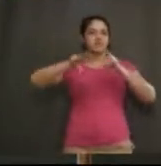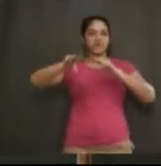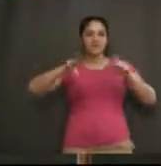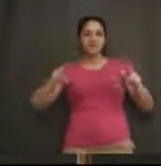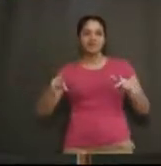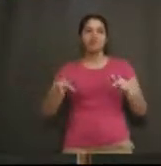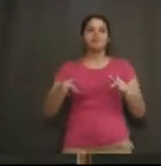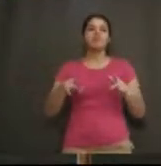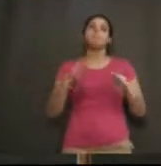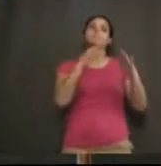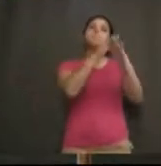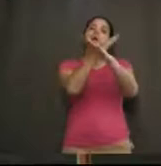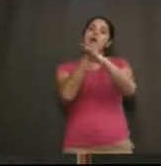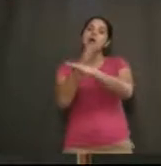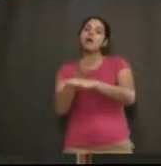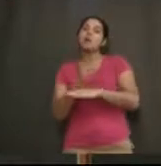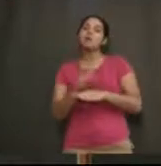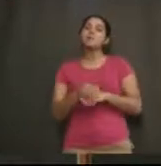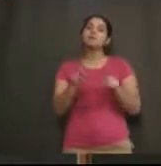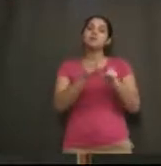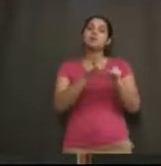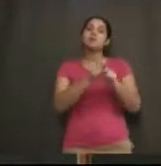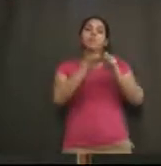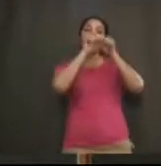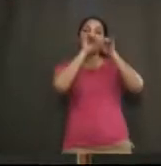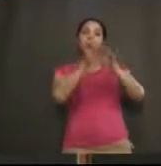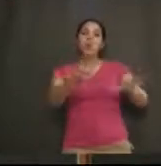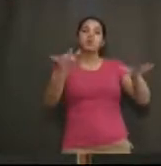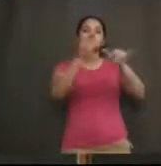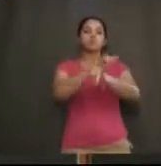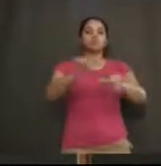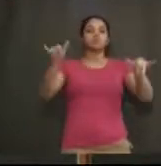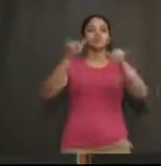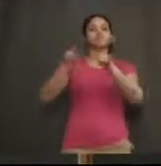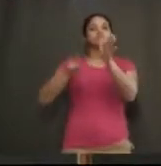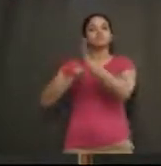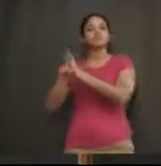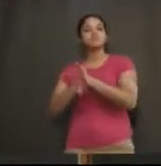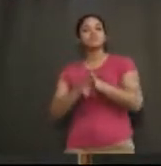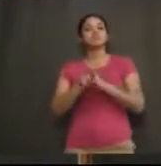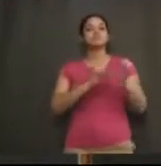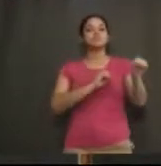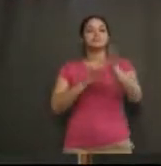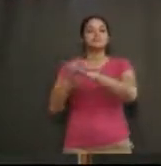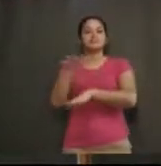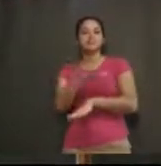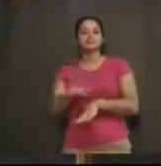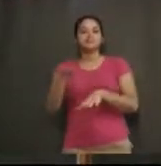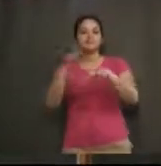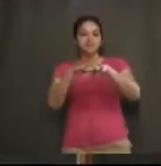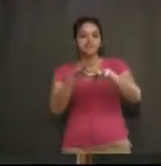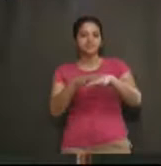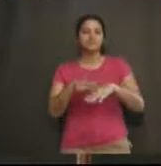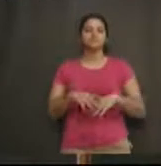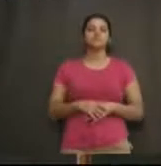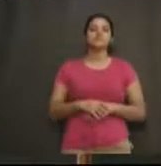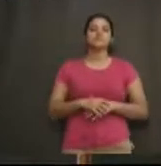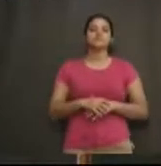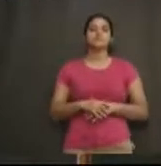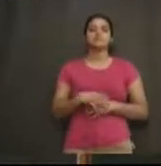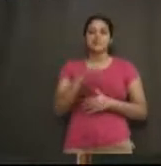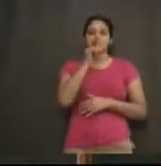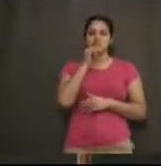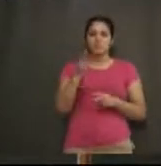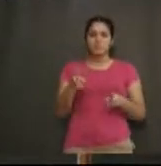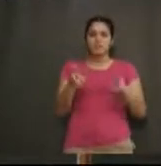ampla divulgação de pesquisa e ensino de matemática. Fato que pode ser facilmente comprovado neste momento ao